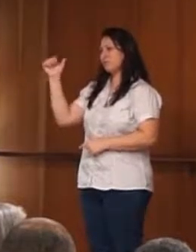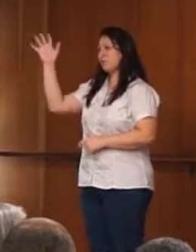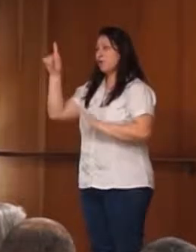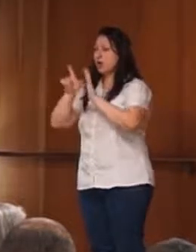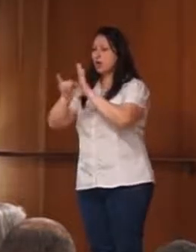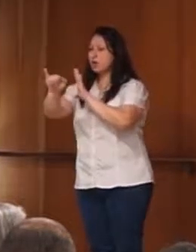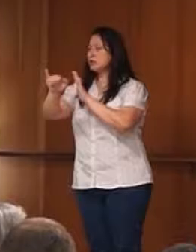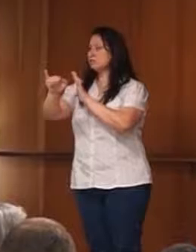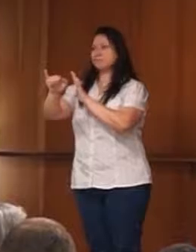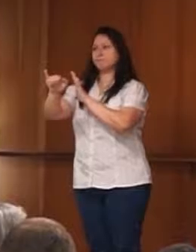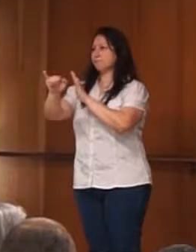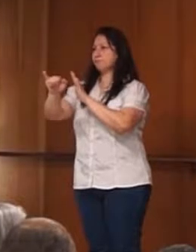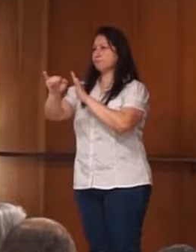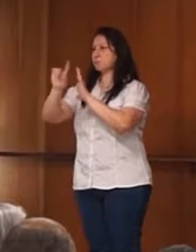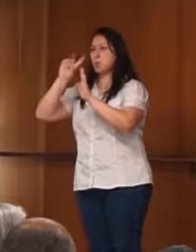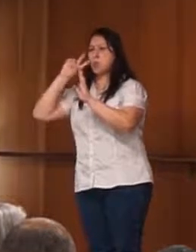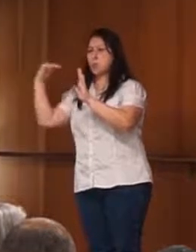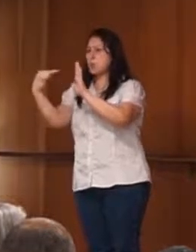legislativamente, né,